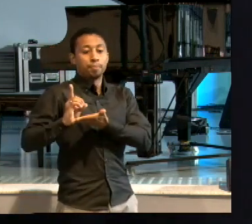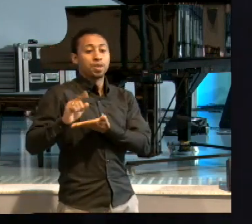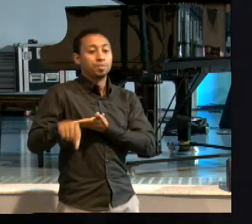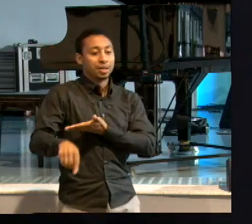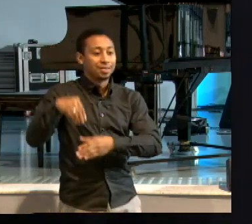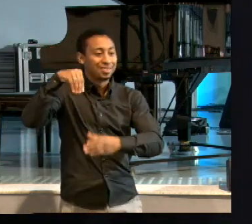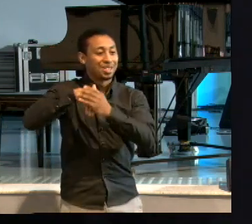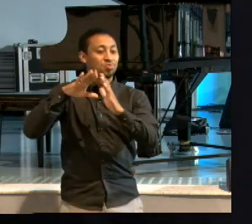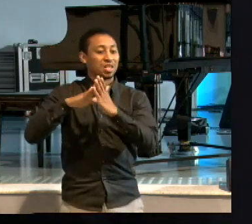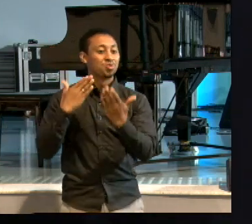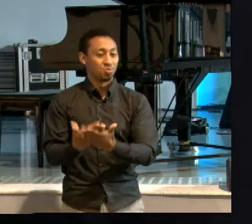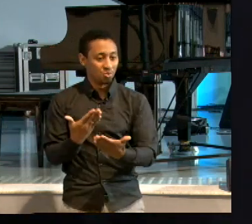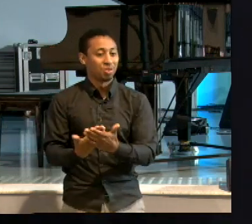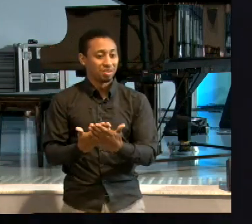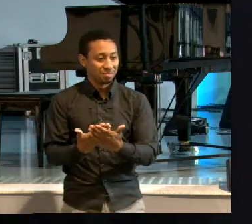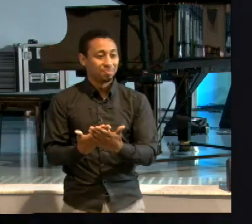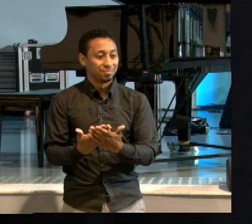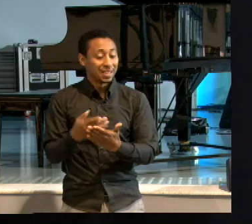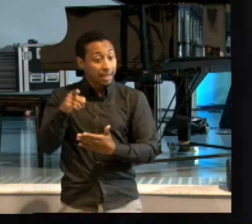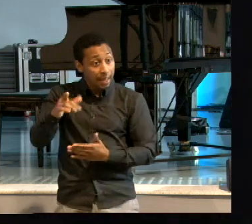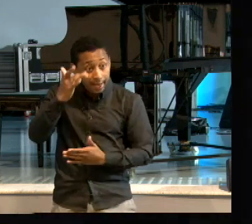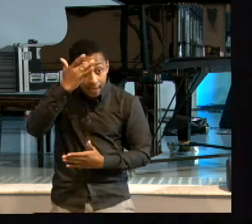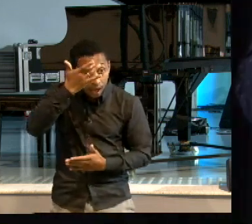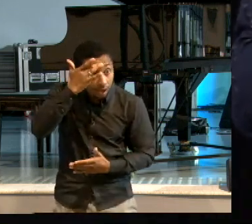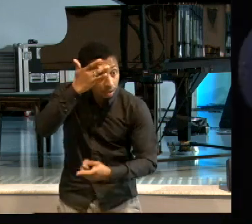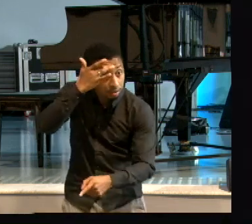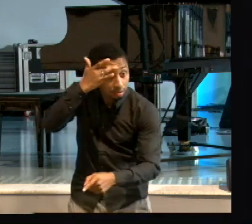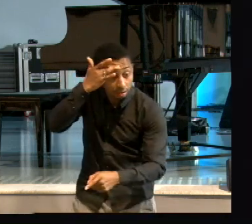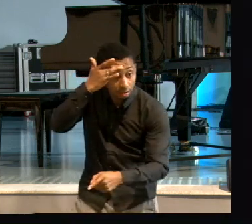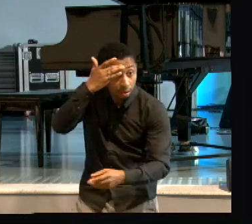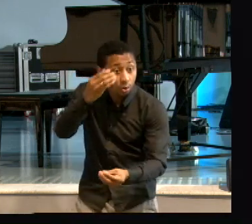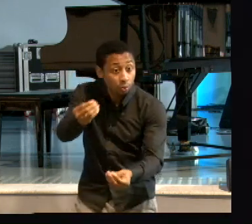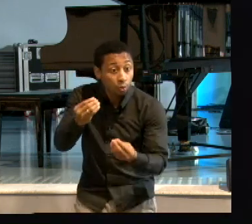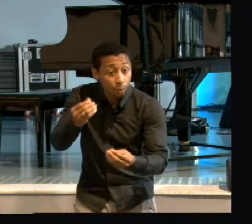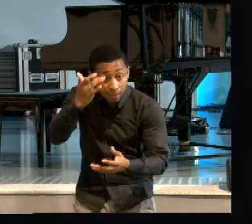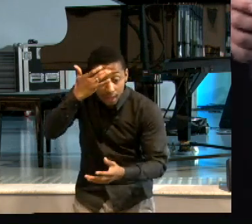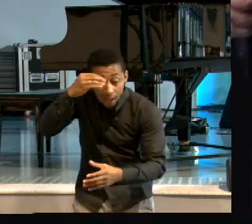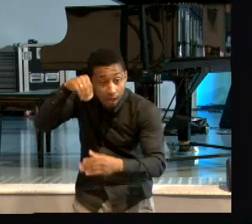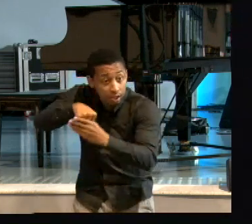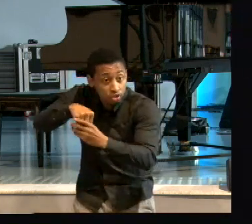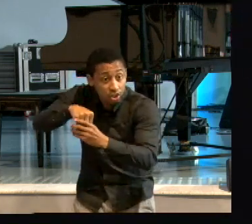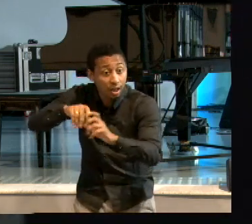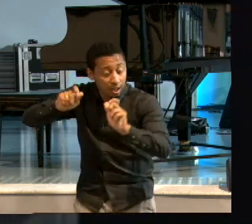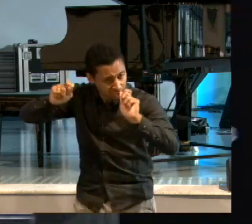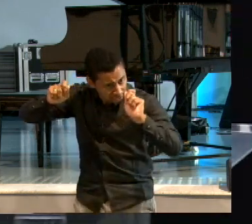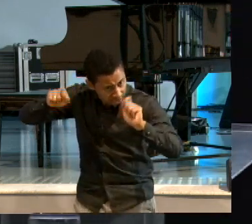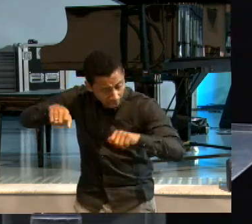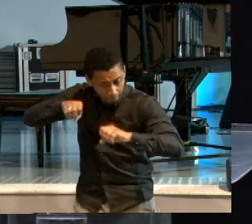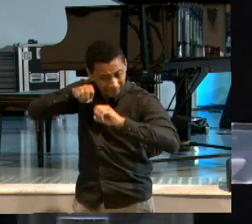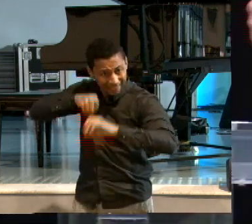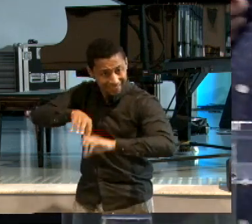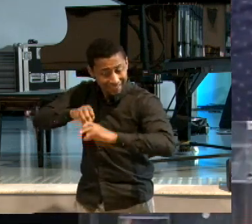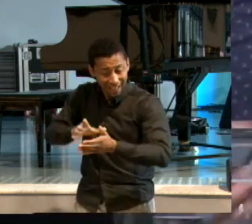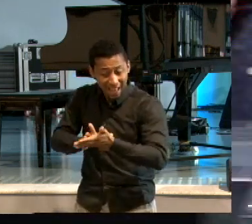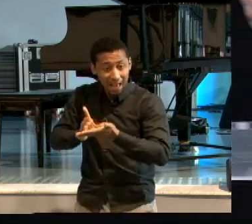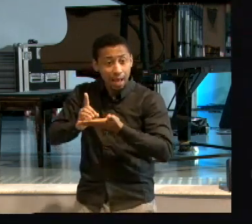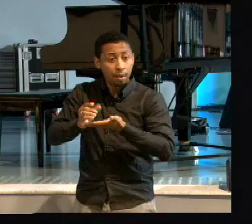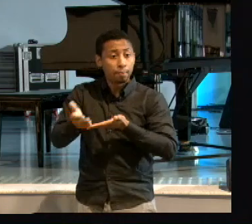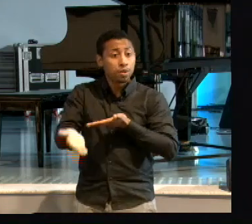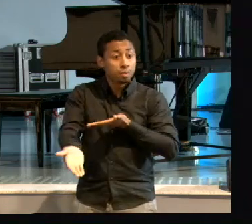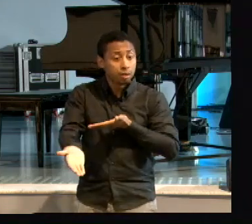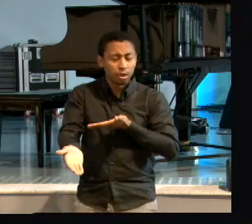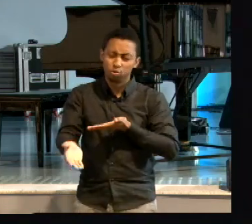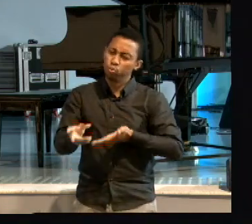que tem muita perseguição, isso é uma grande oportunidade. E nós fomos lá para estar com aqueles irmãos. Mas na